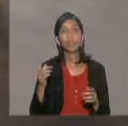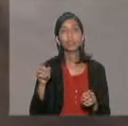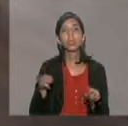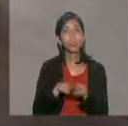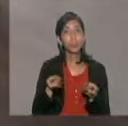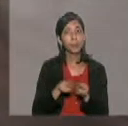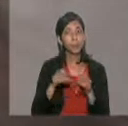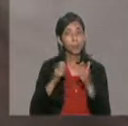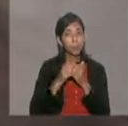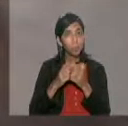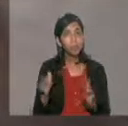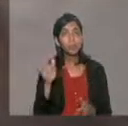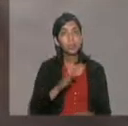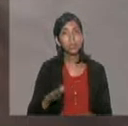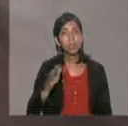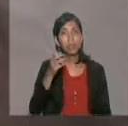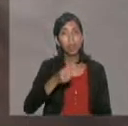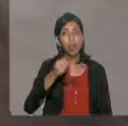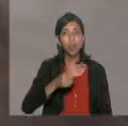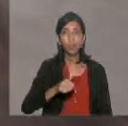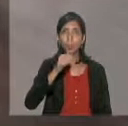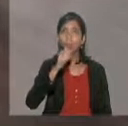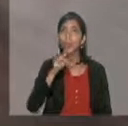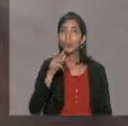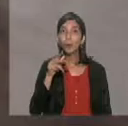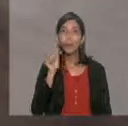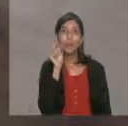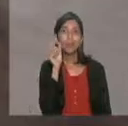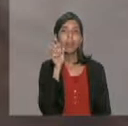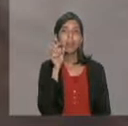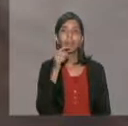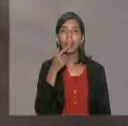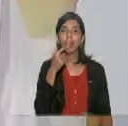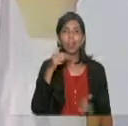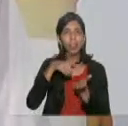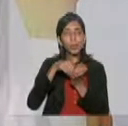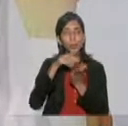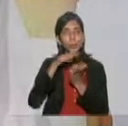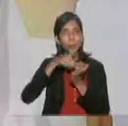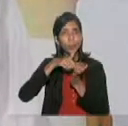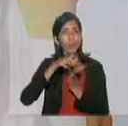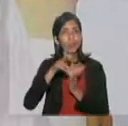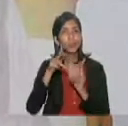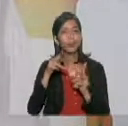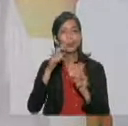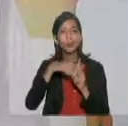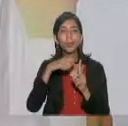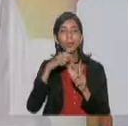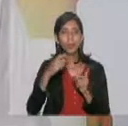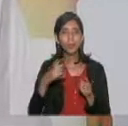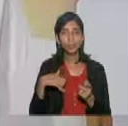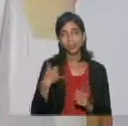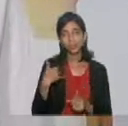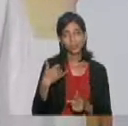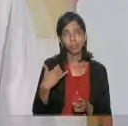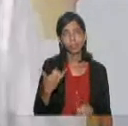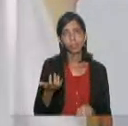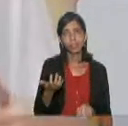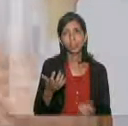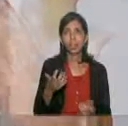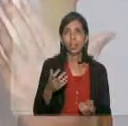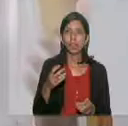morrendo de saudade de vocês, mas tem algumas perguntas ainda. Por exemplo, a quantidade que os bebês devem ingerir de cada